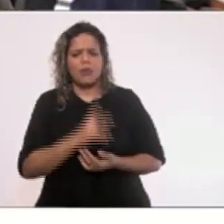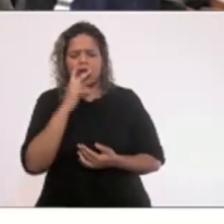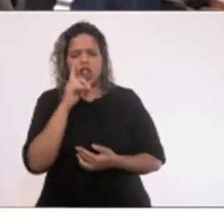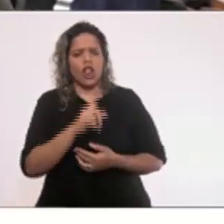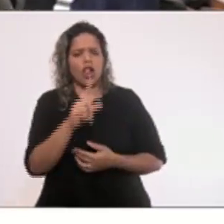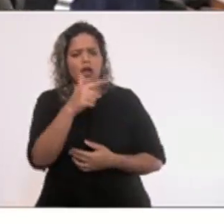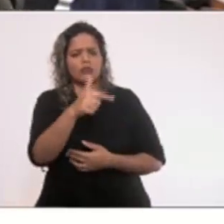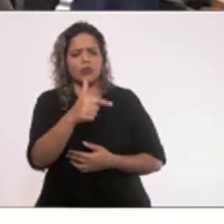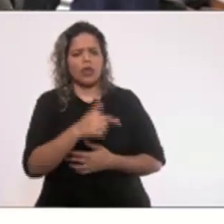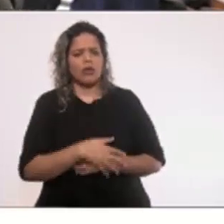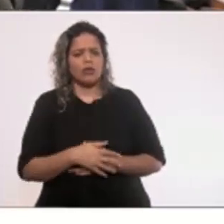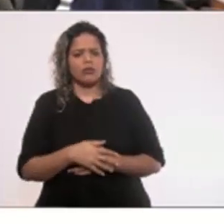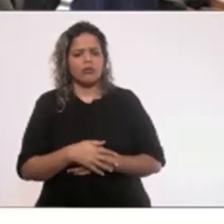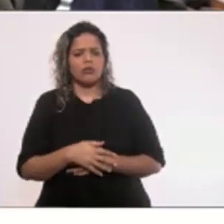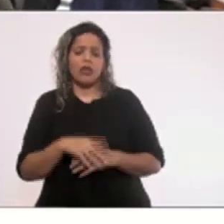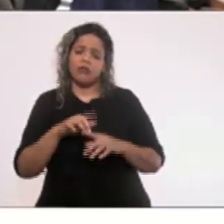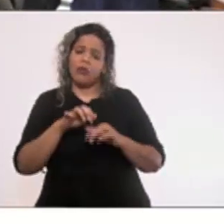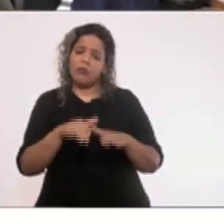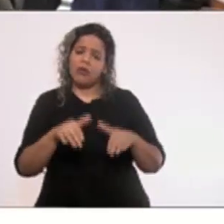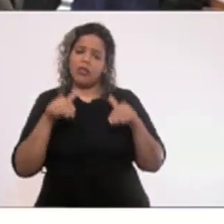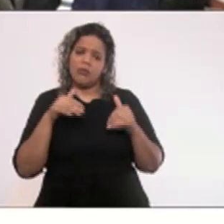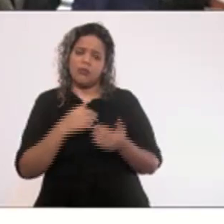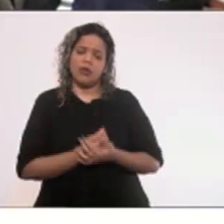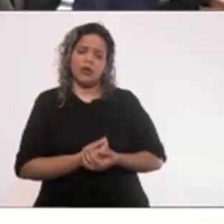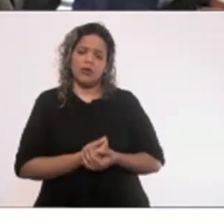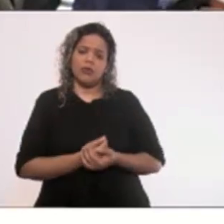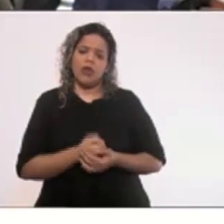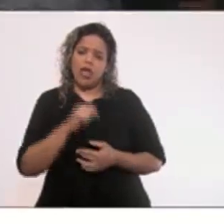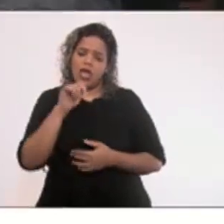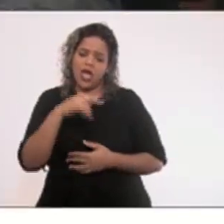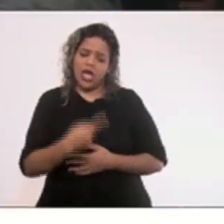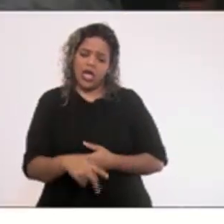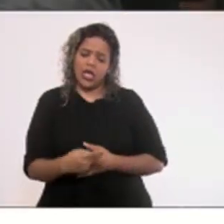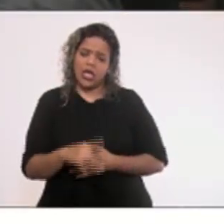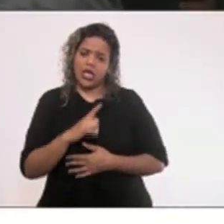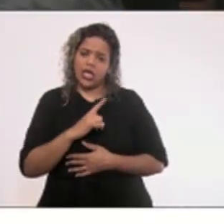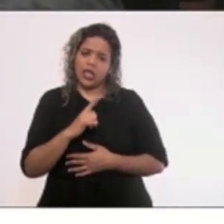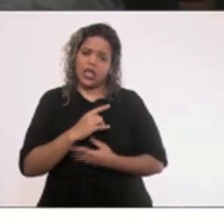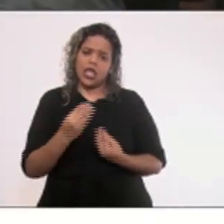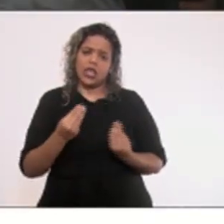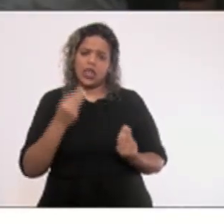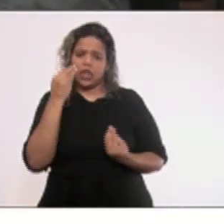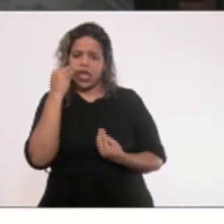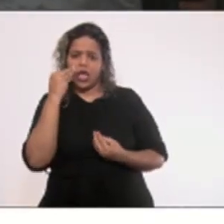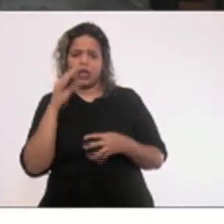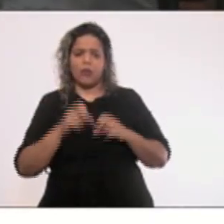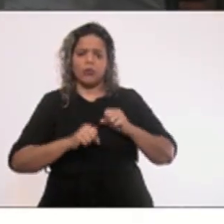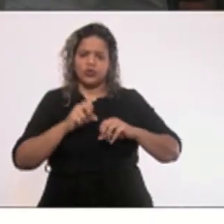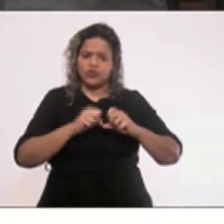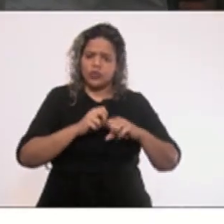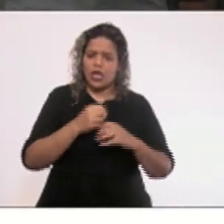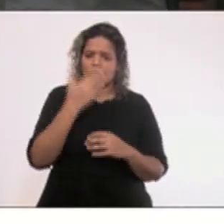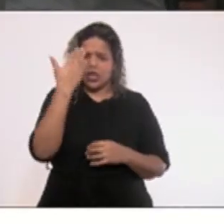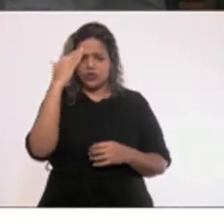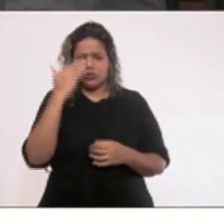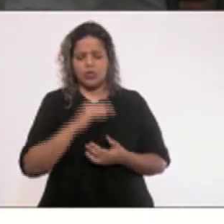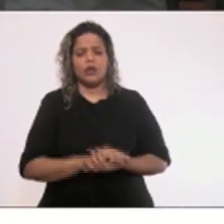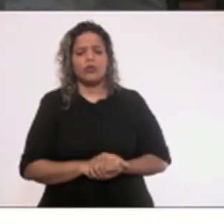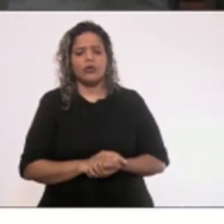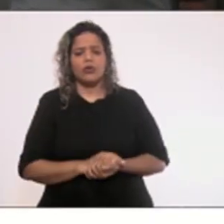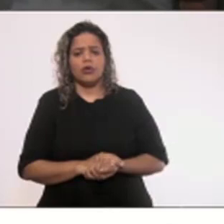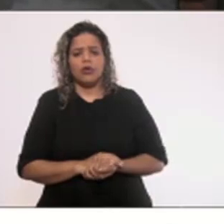lógica. Aqui é o parlamento, deputado. É aqui que tem, que a gente tenta buscar o entendimento.